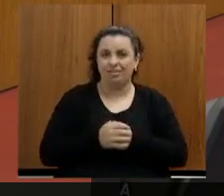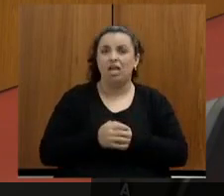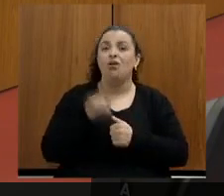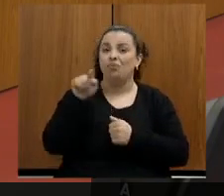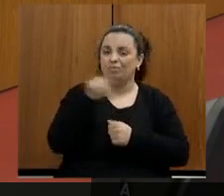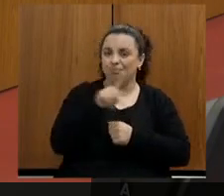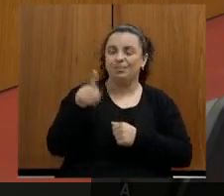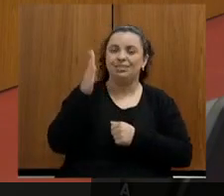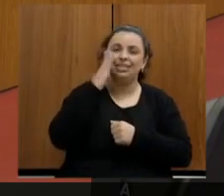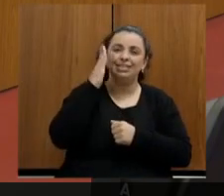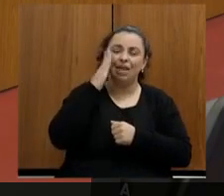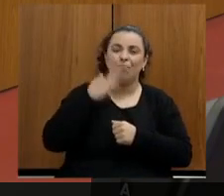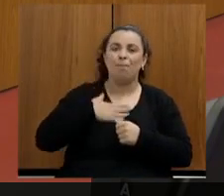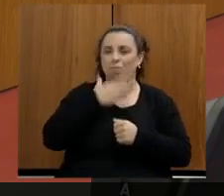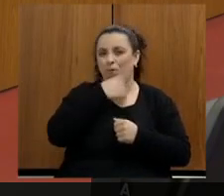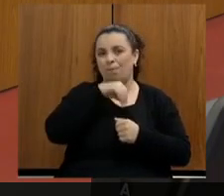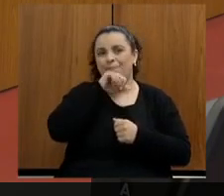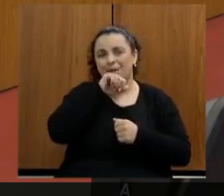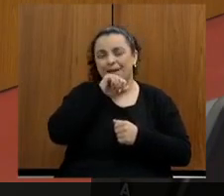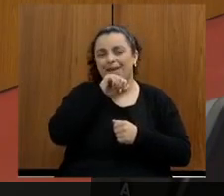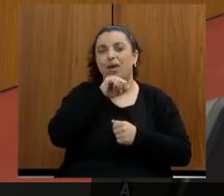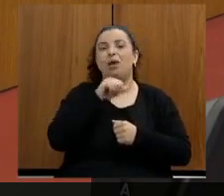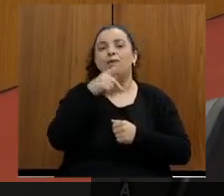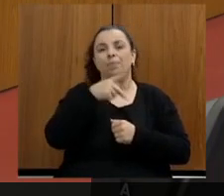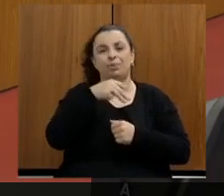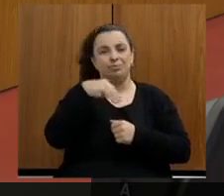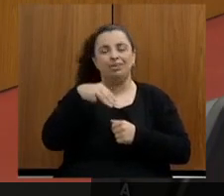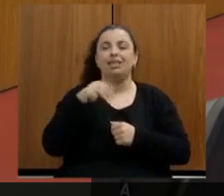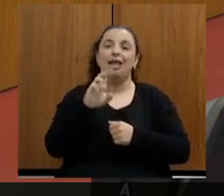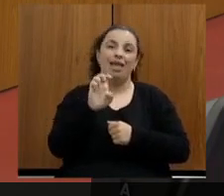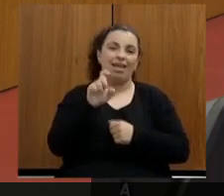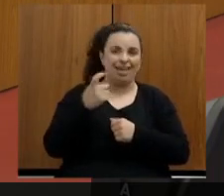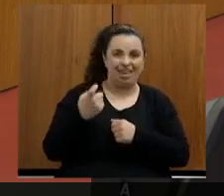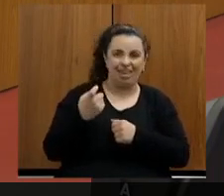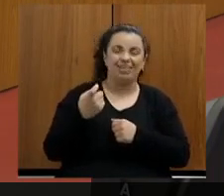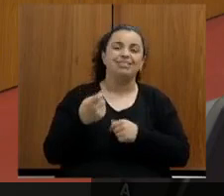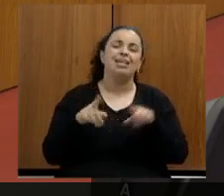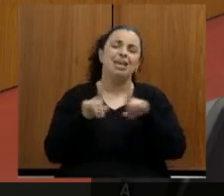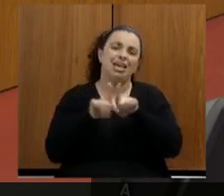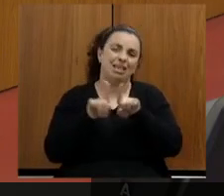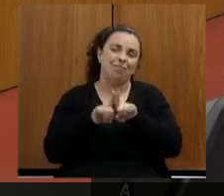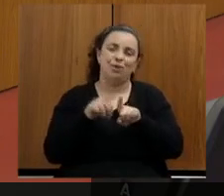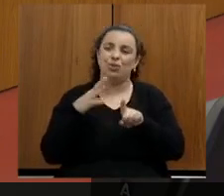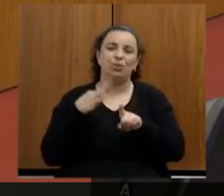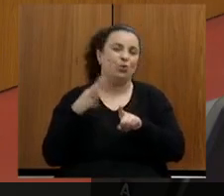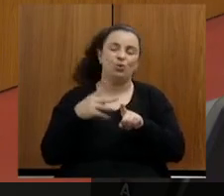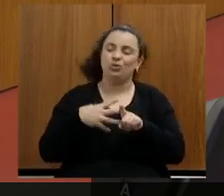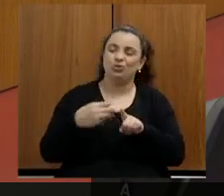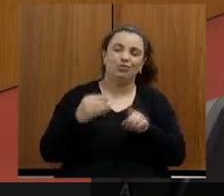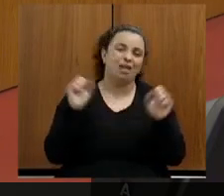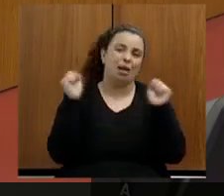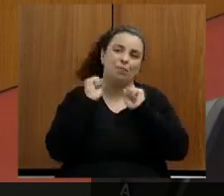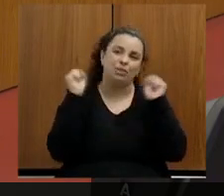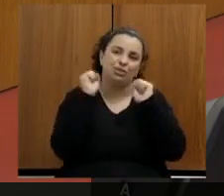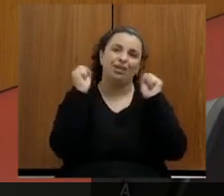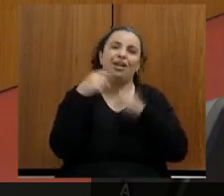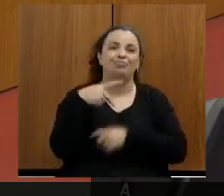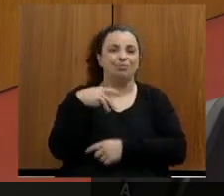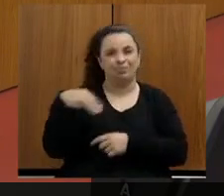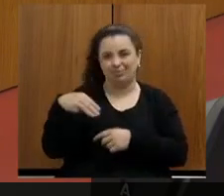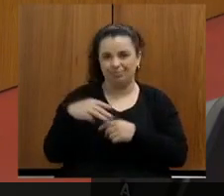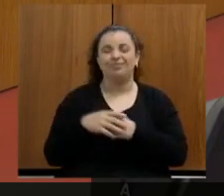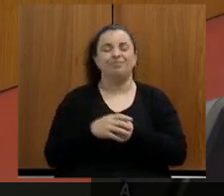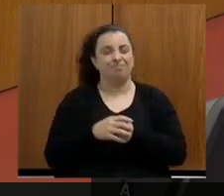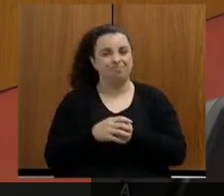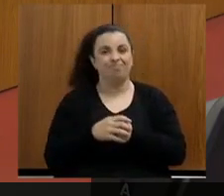pai já foi da Polícia Militar uma vez militar todos os filhos sempre apaixonados por ela então a